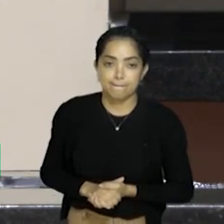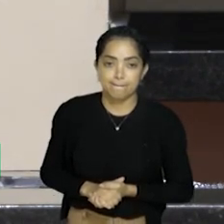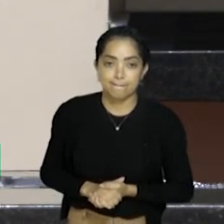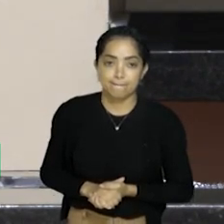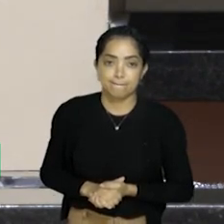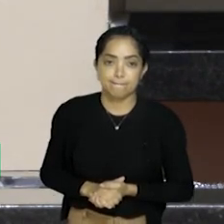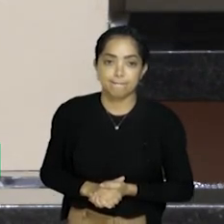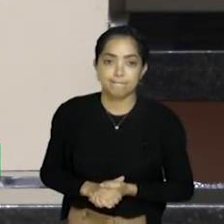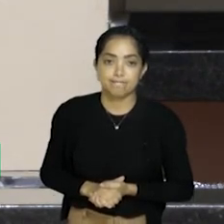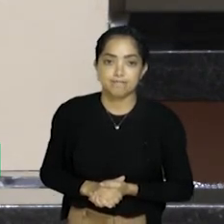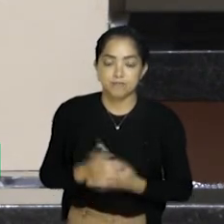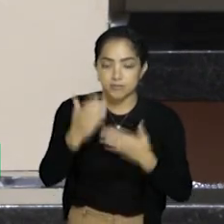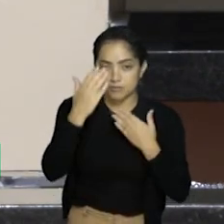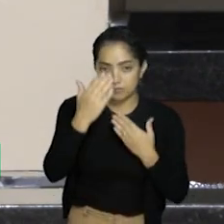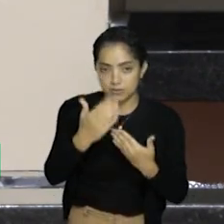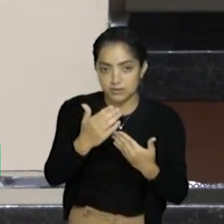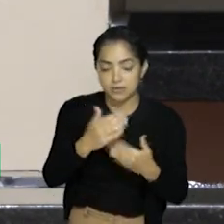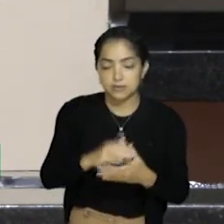Maurício